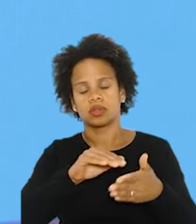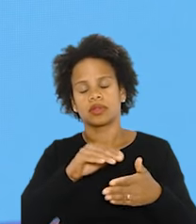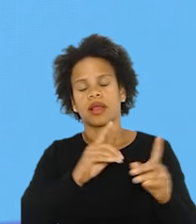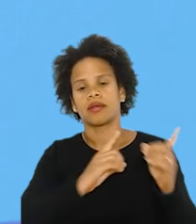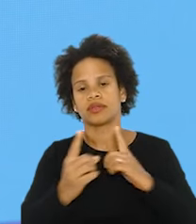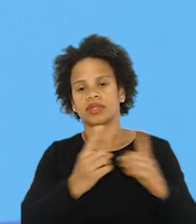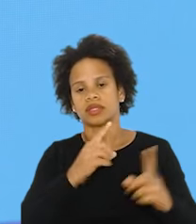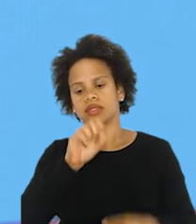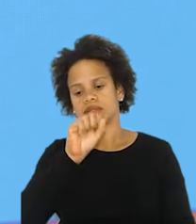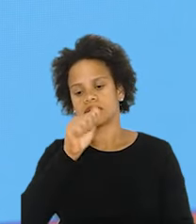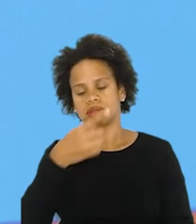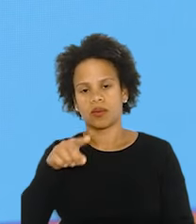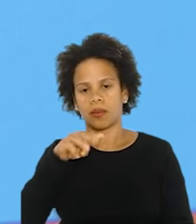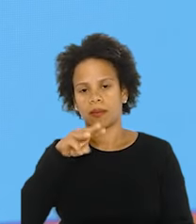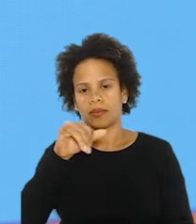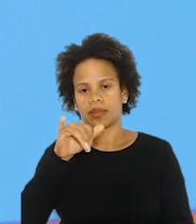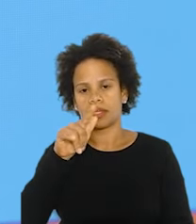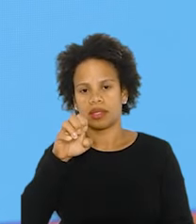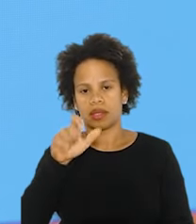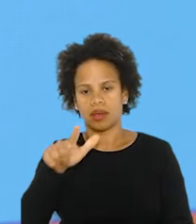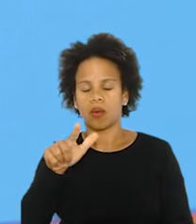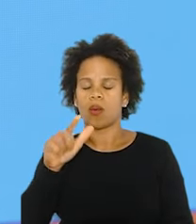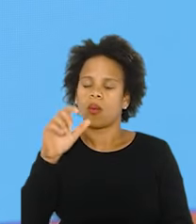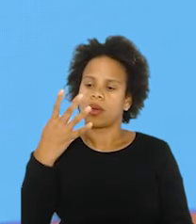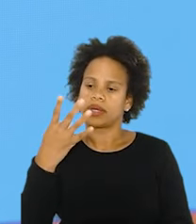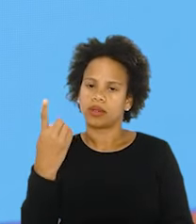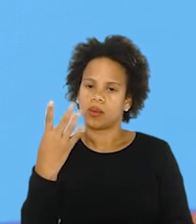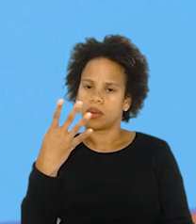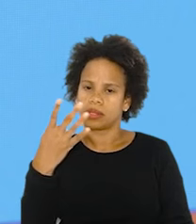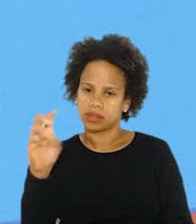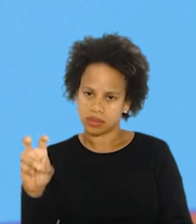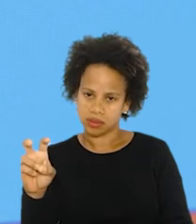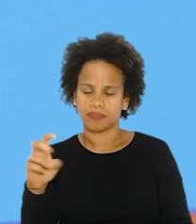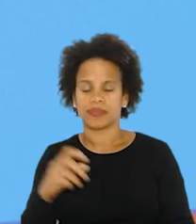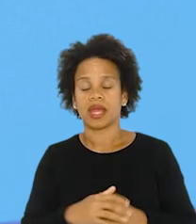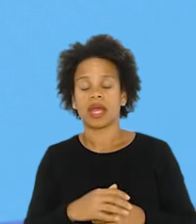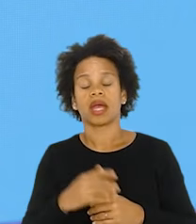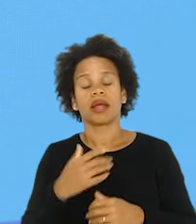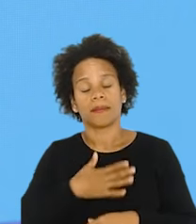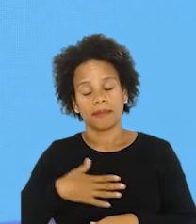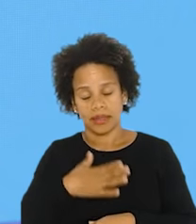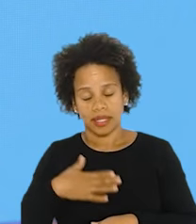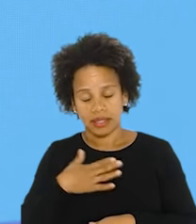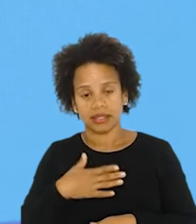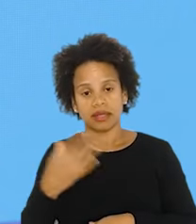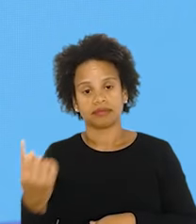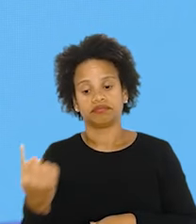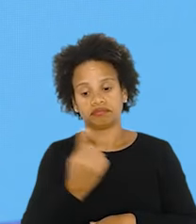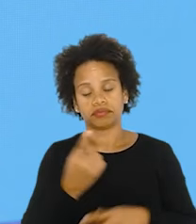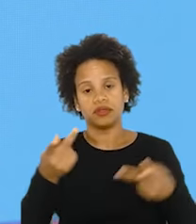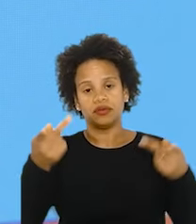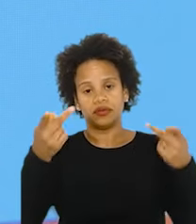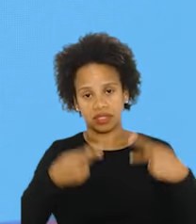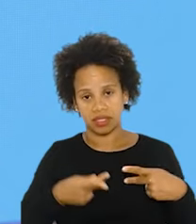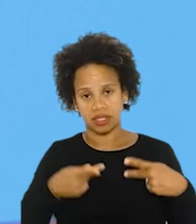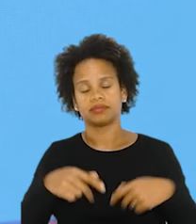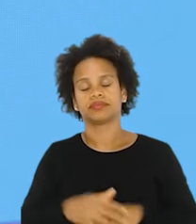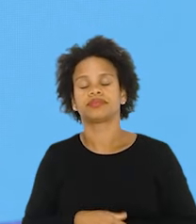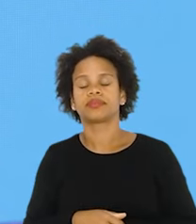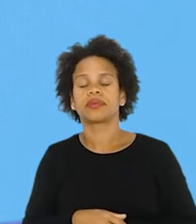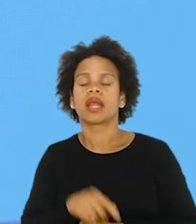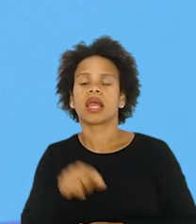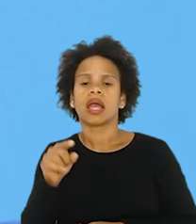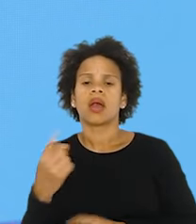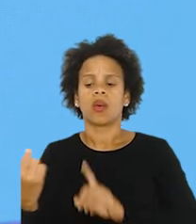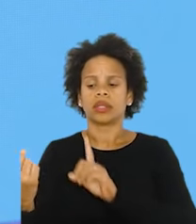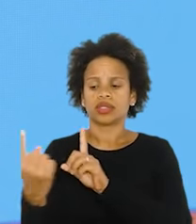número 404 4145 né ali perto da Ponte Rasa então será um prazer eh receber a visita de vocês lá e um